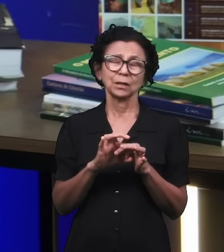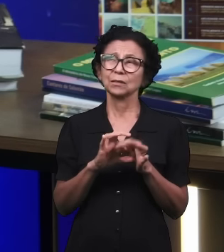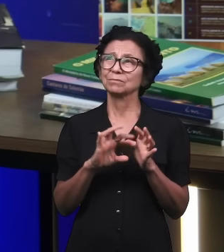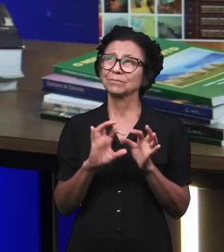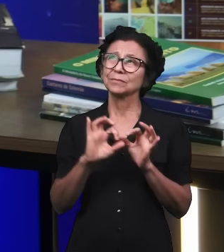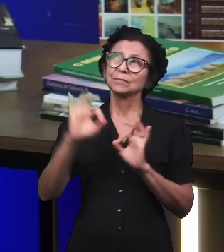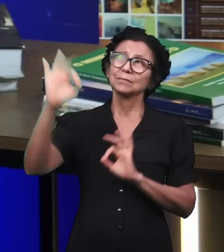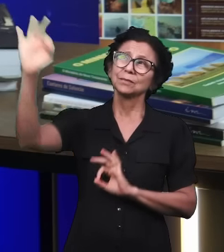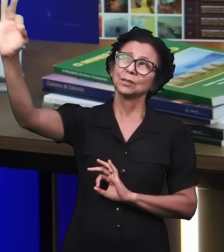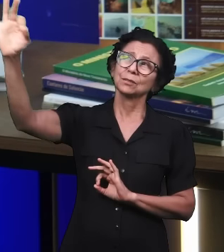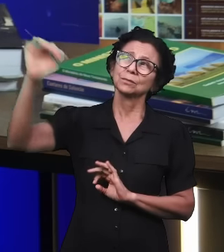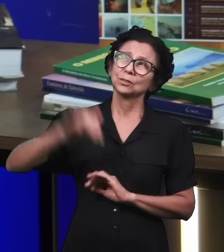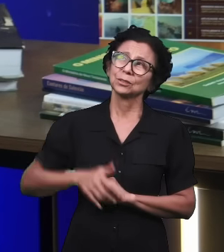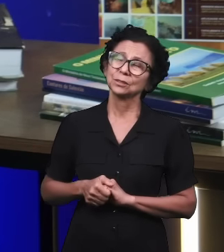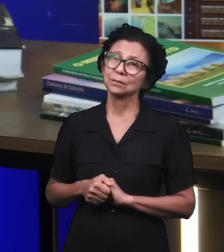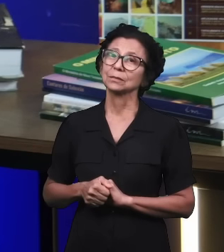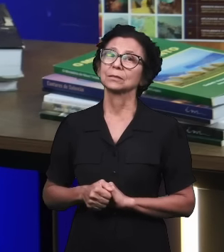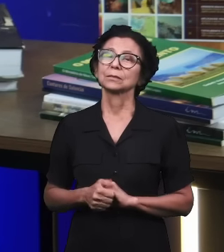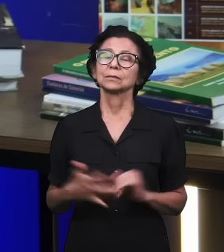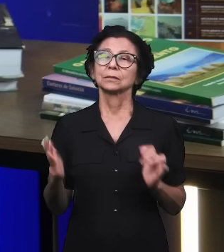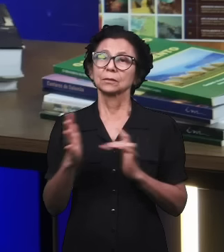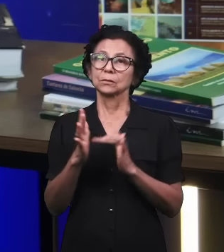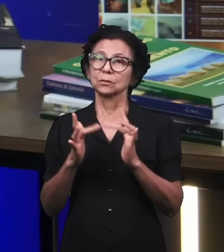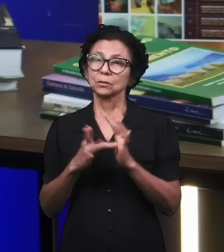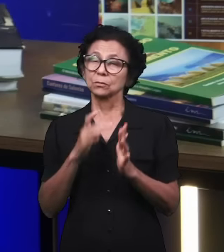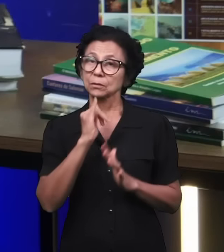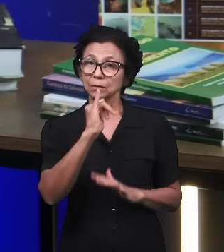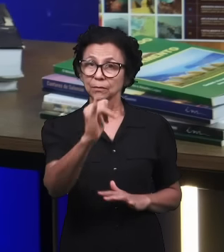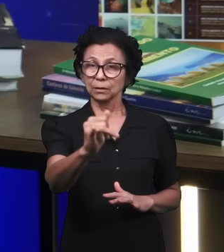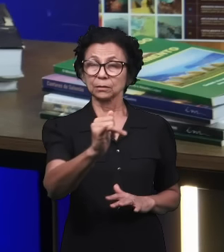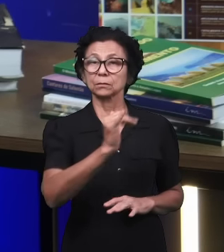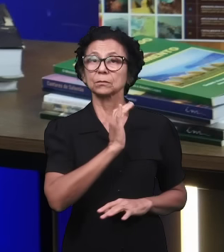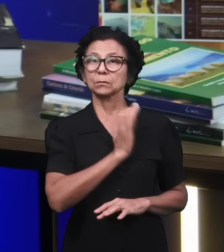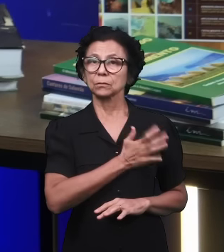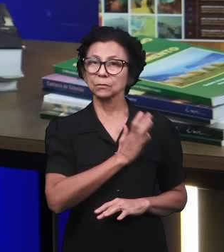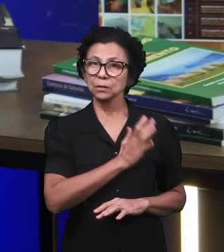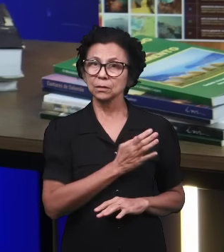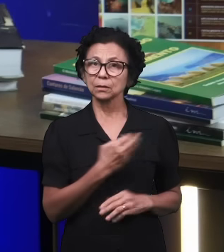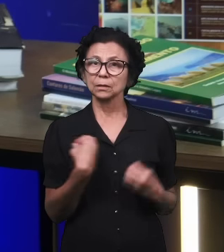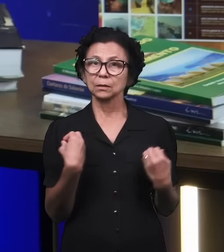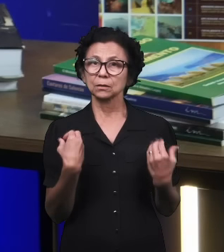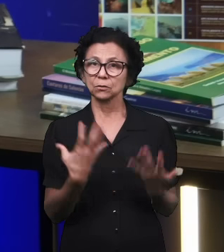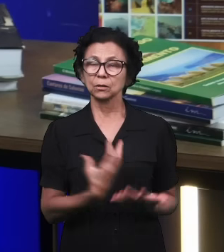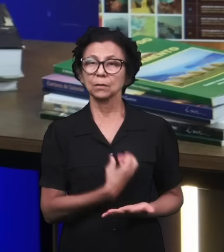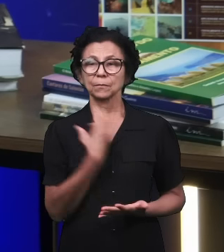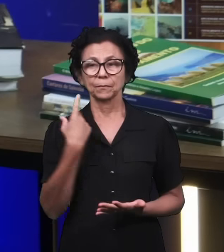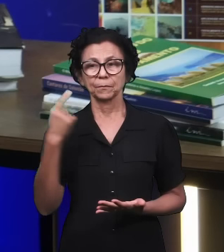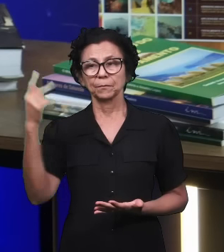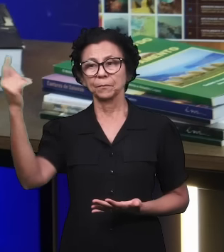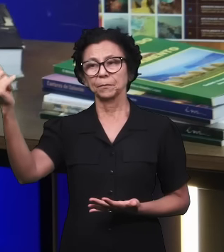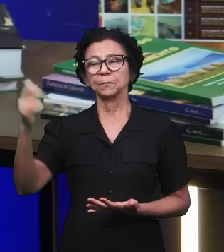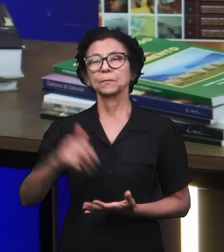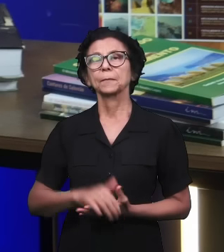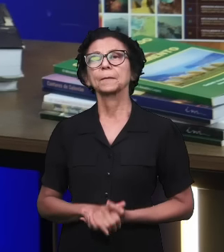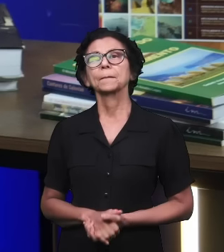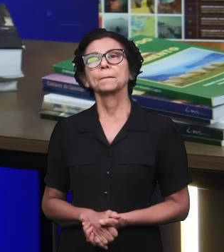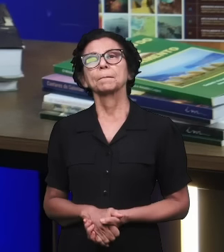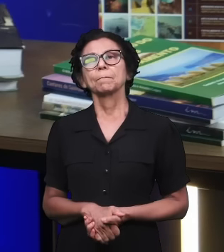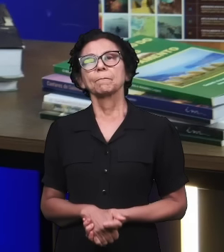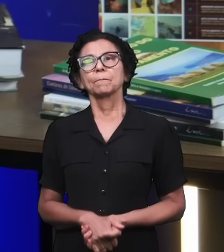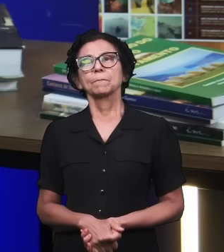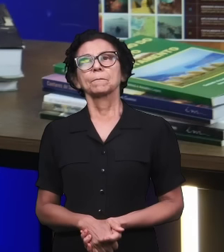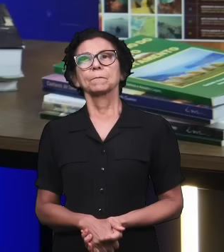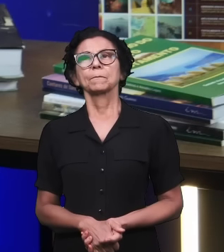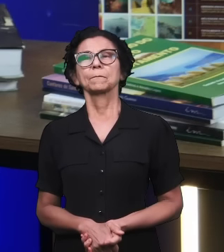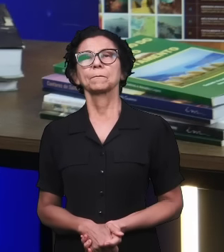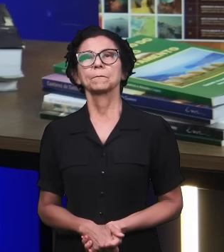está se aproximando da sua vida, né? E para te trazer vida e abundância, né? Glória a Deus. É importante isso. Sim.